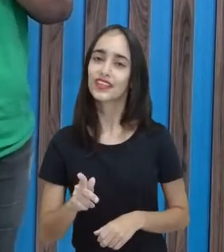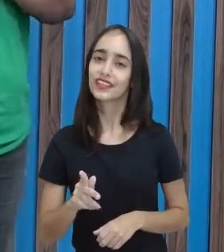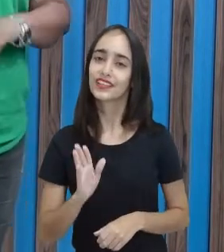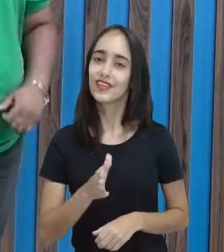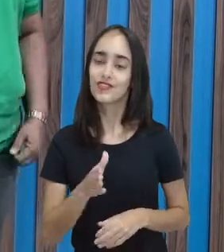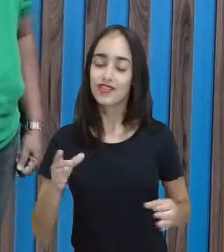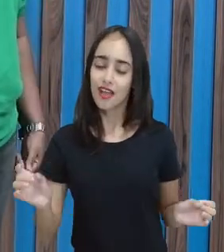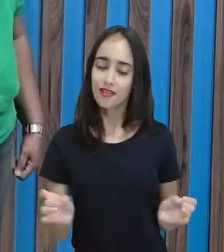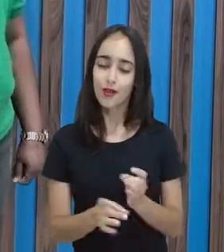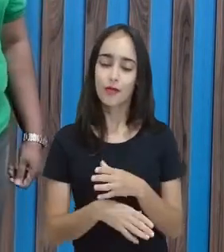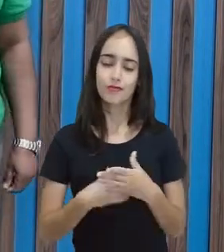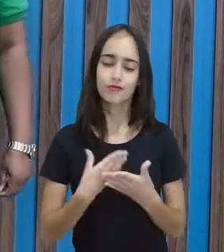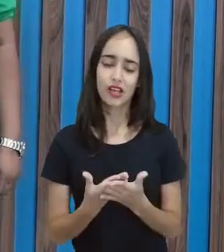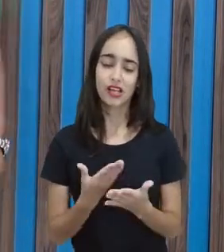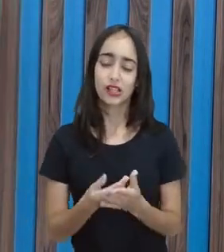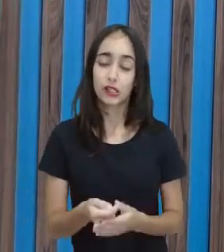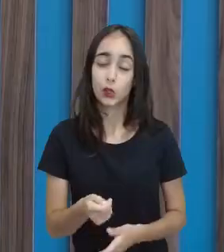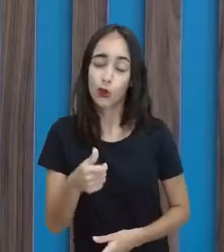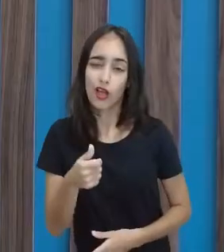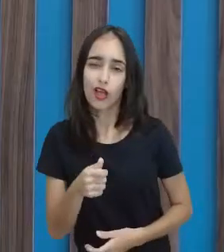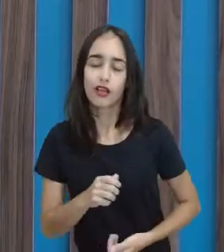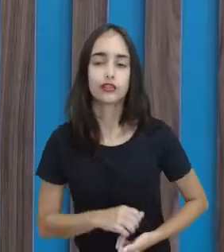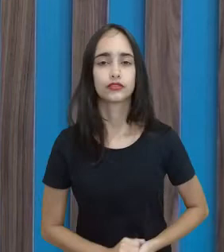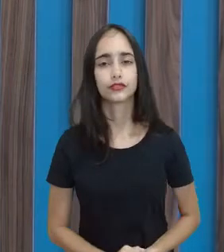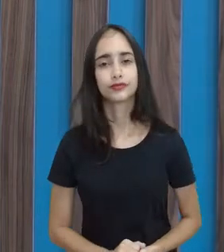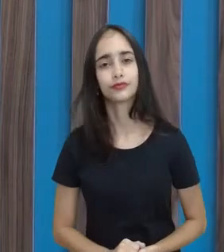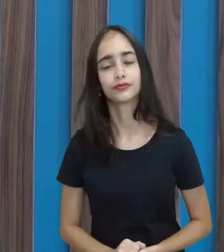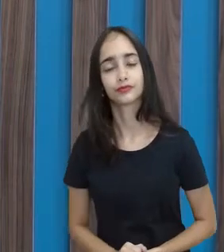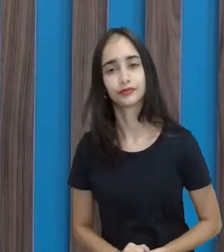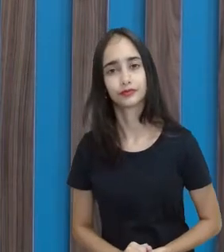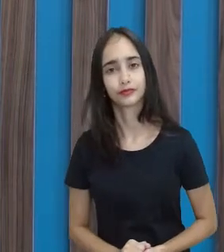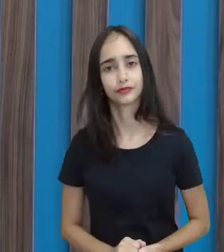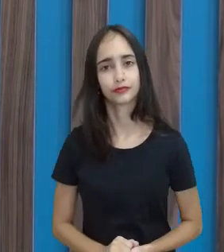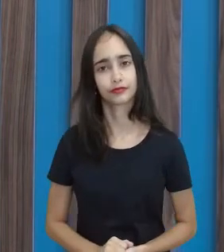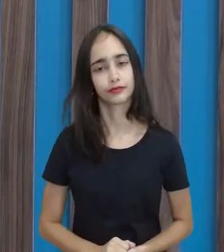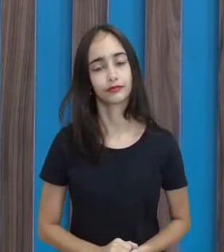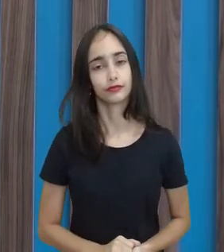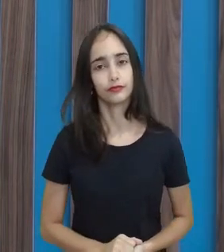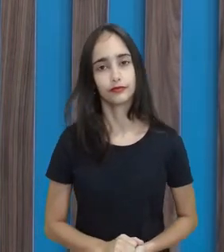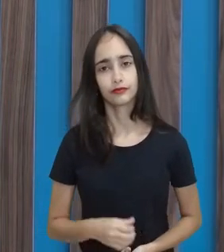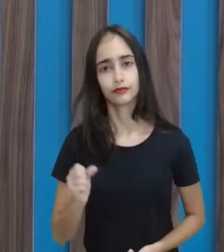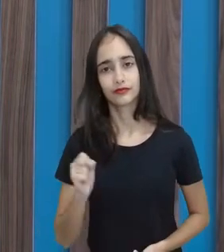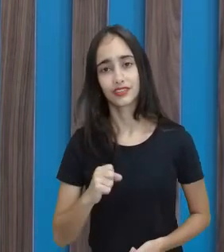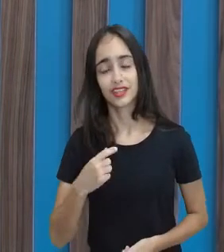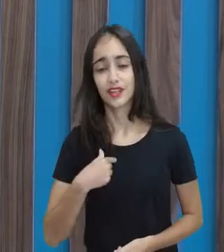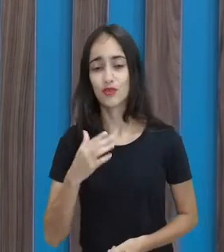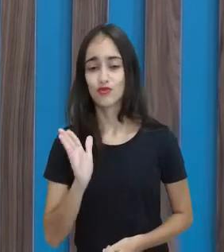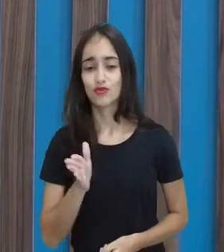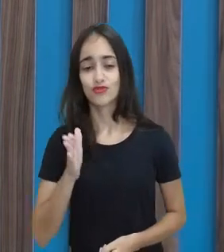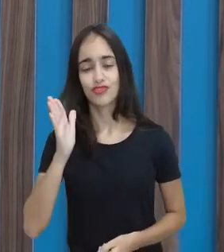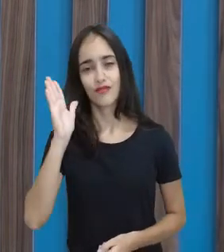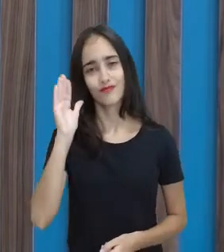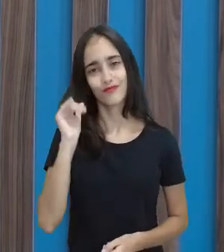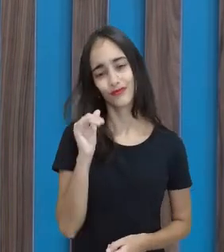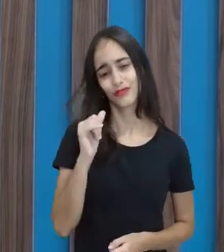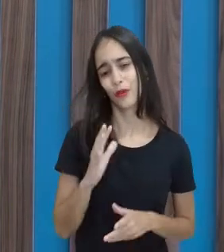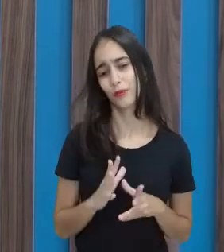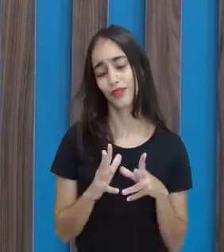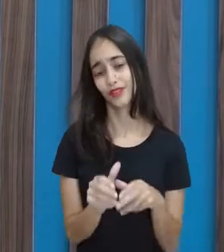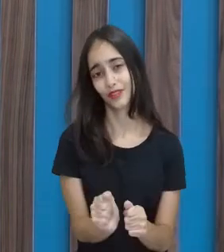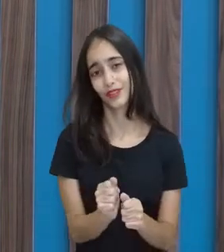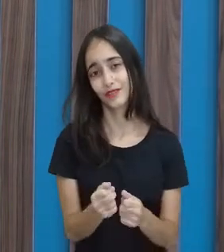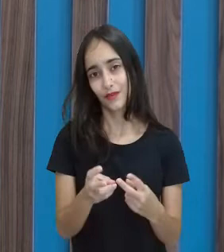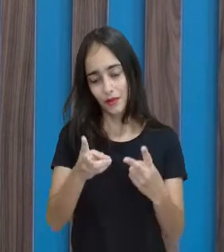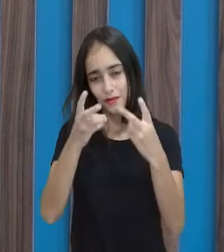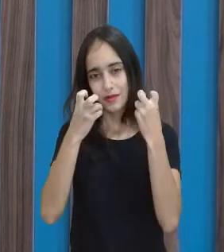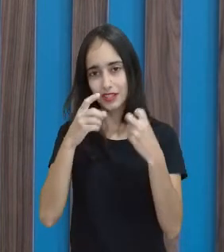hora de nos despedirmos do pessoal. Pois é. Eu já estou dando um tchau aqui. Percebo que vocês estão aqui na